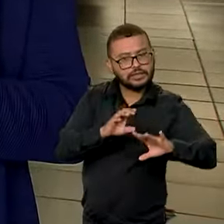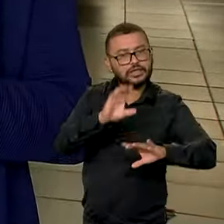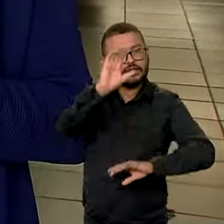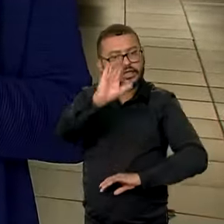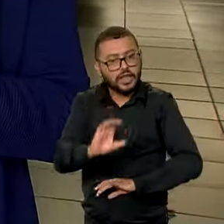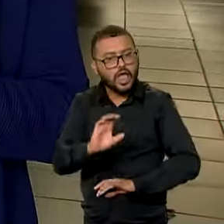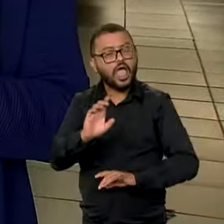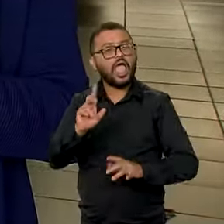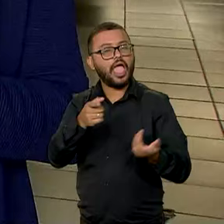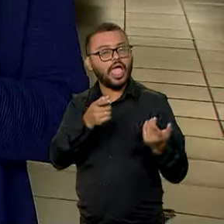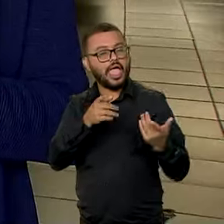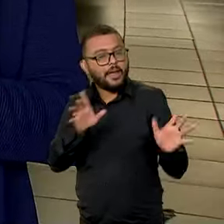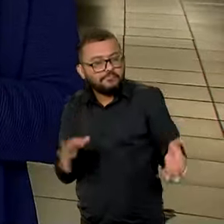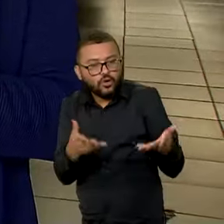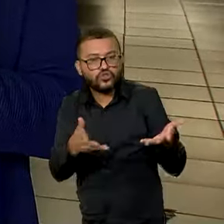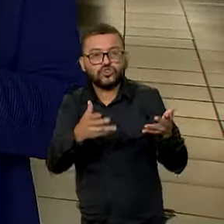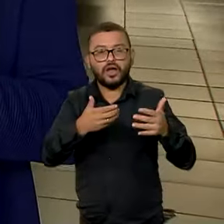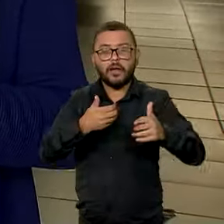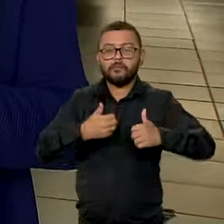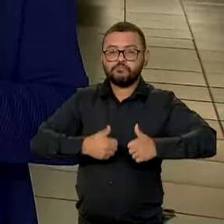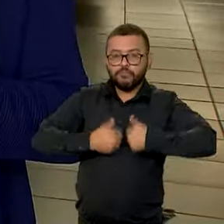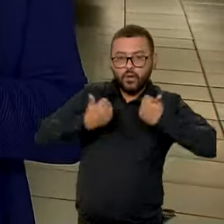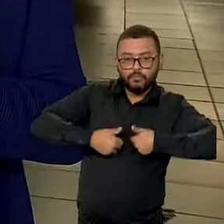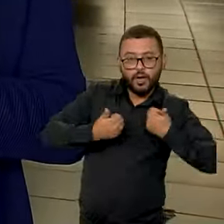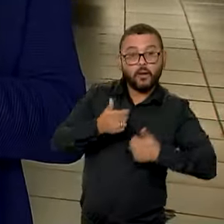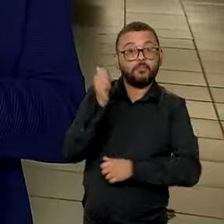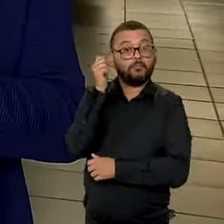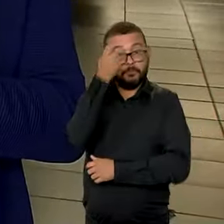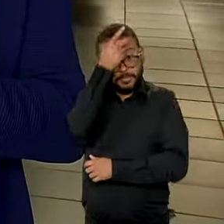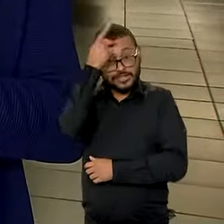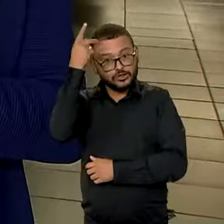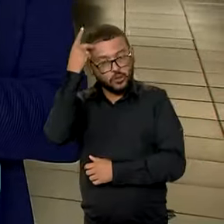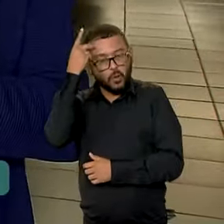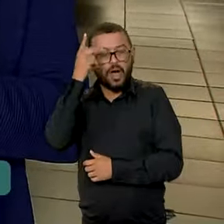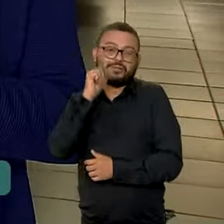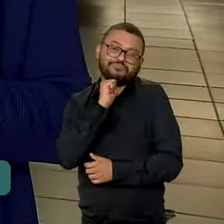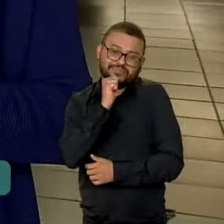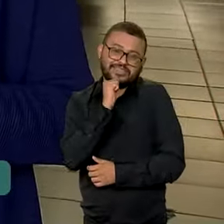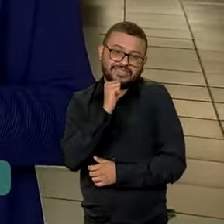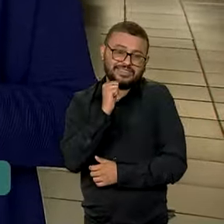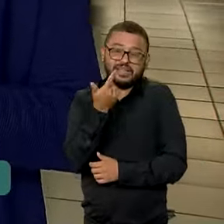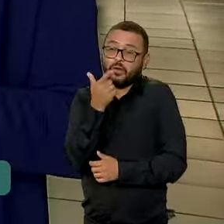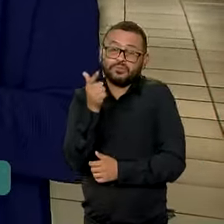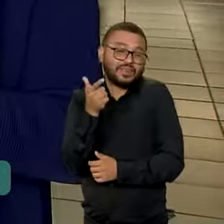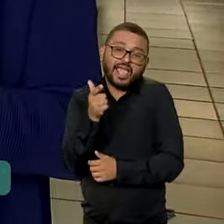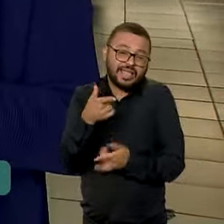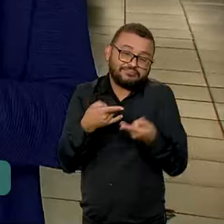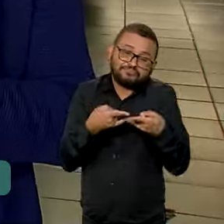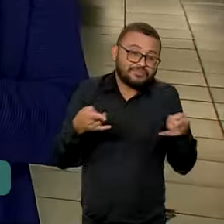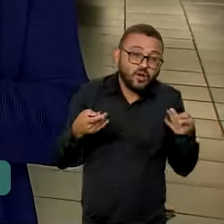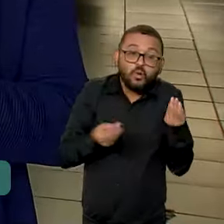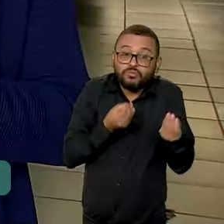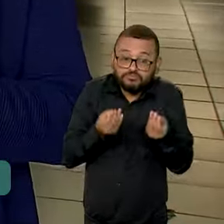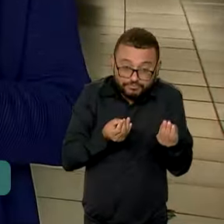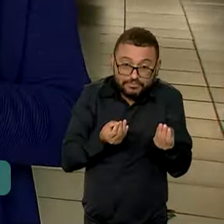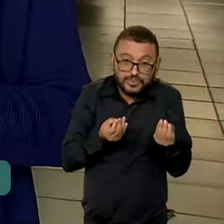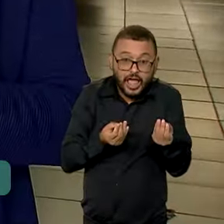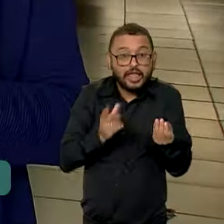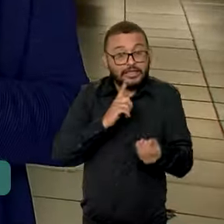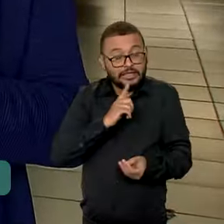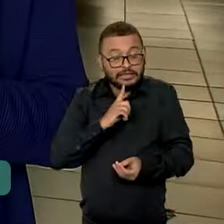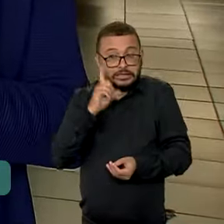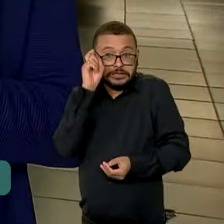cidadania e autoestima. Há milhares de pessoas que menstruam sem acesso a absorventes.